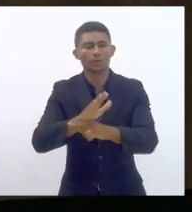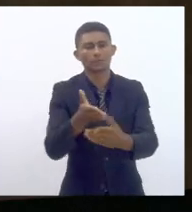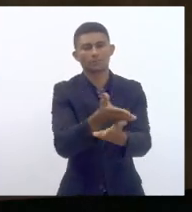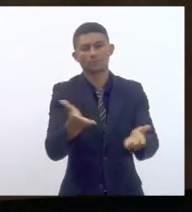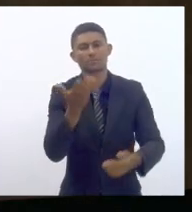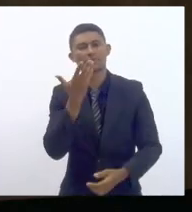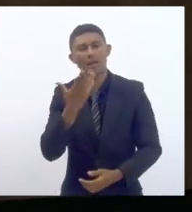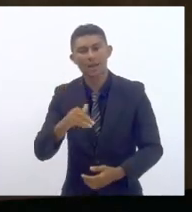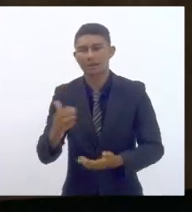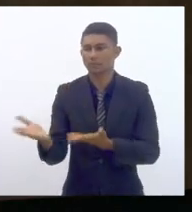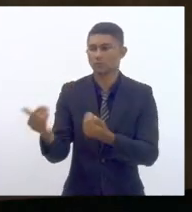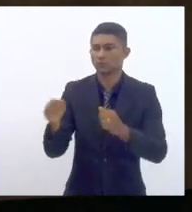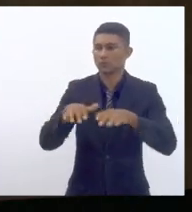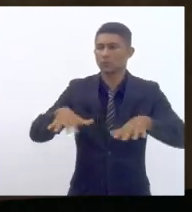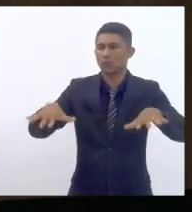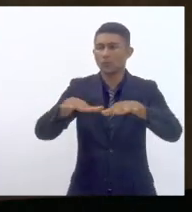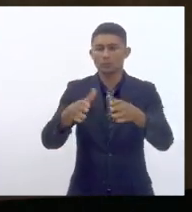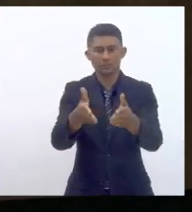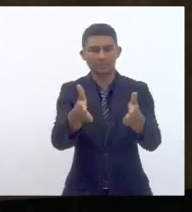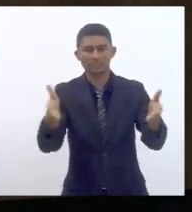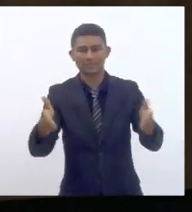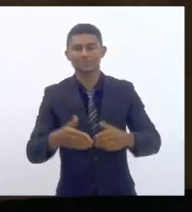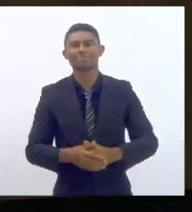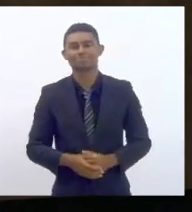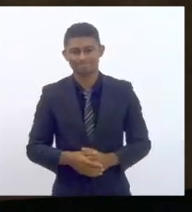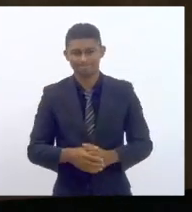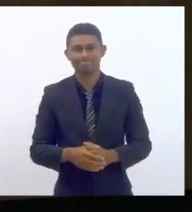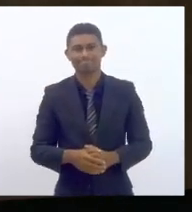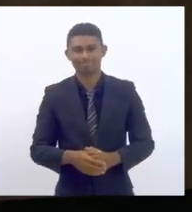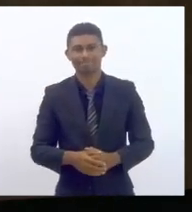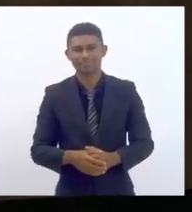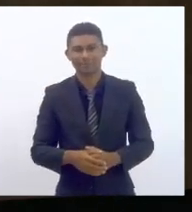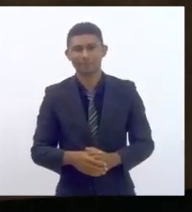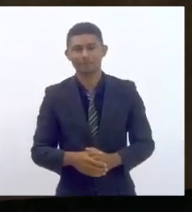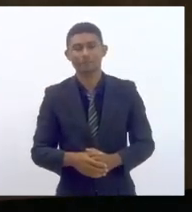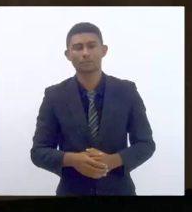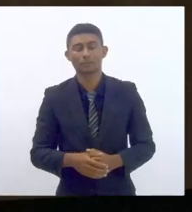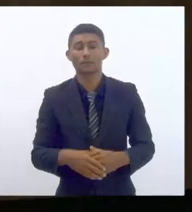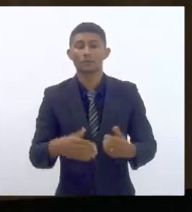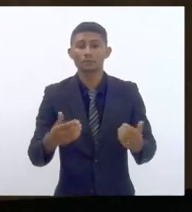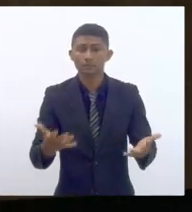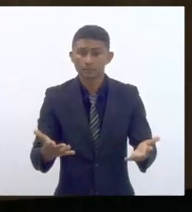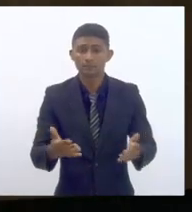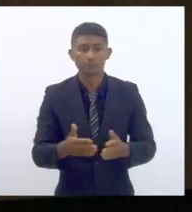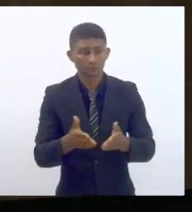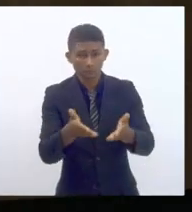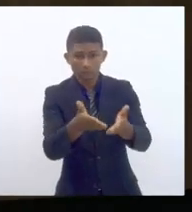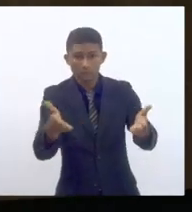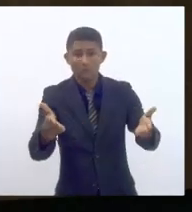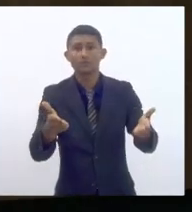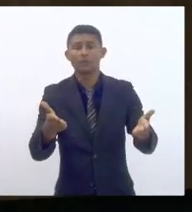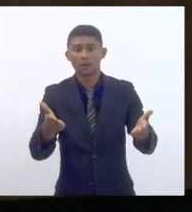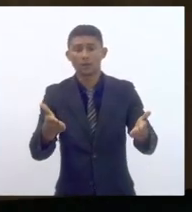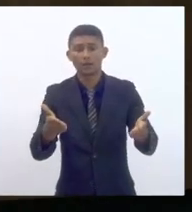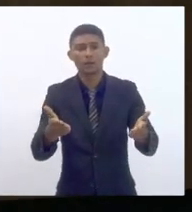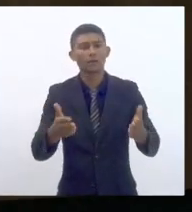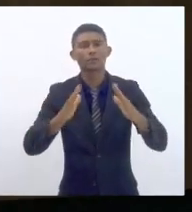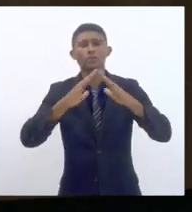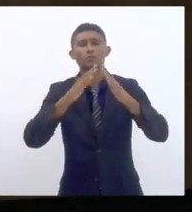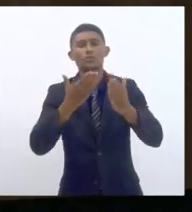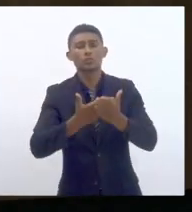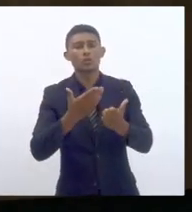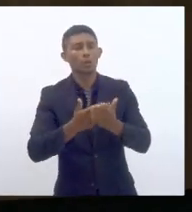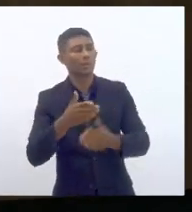e adolescentes que não são consideráveis na sua integridade humana, desde o acesso a ir e vir à